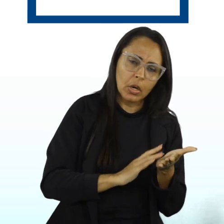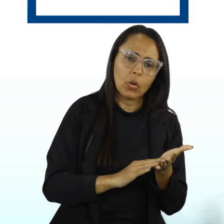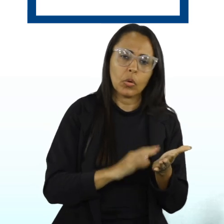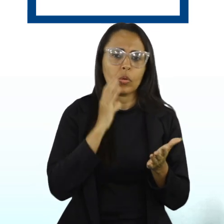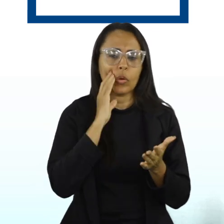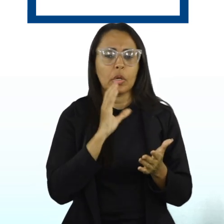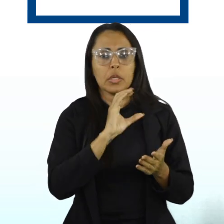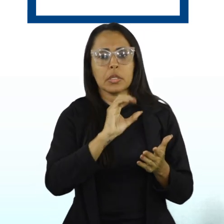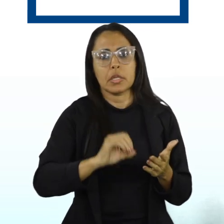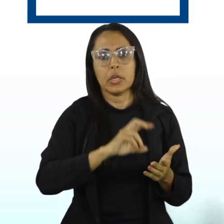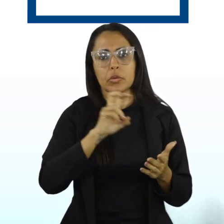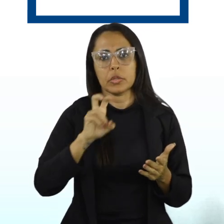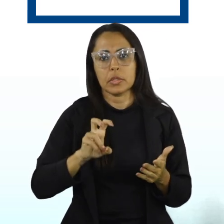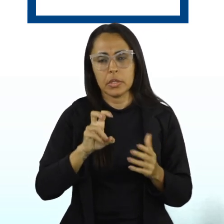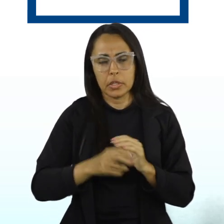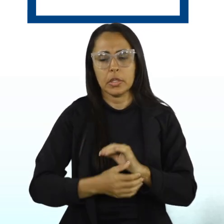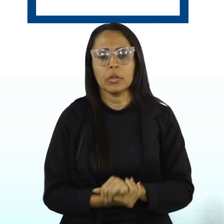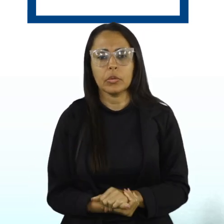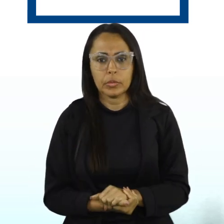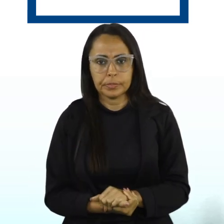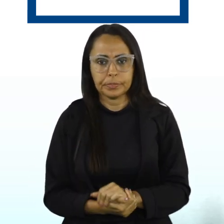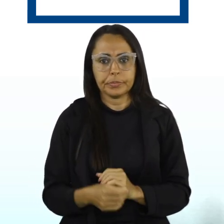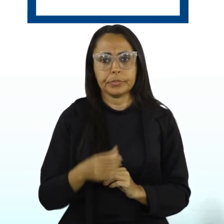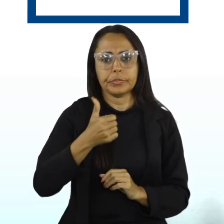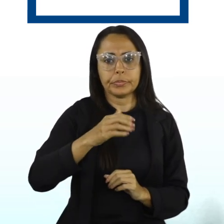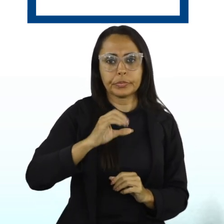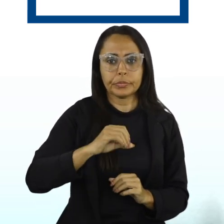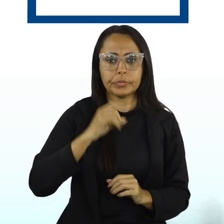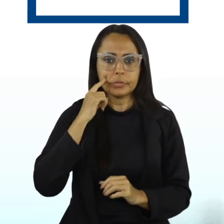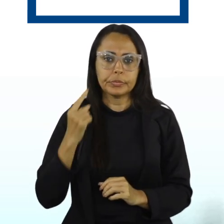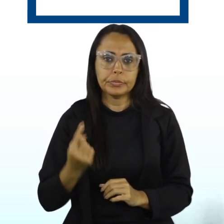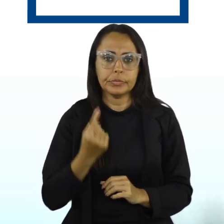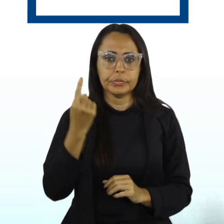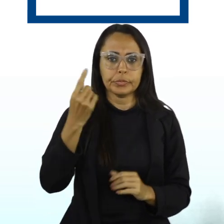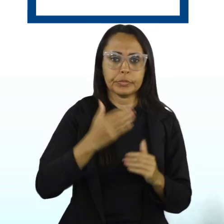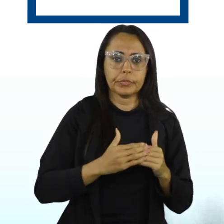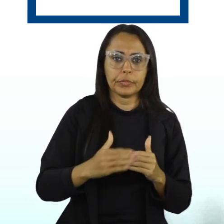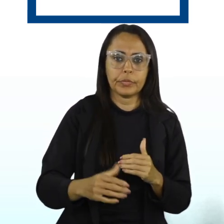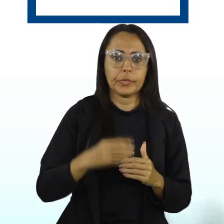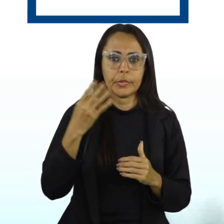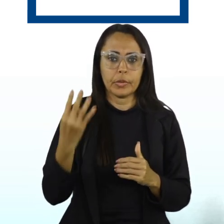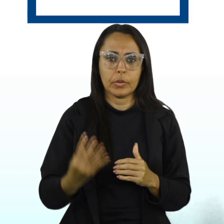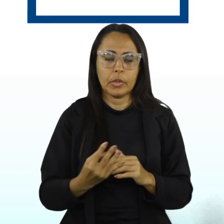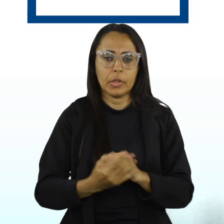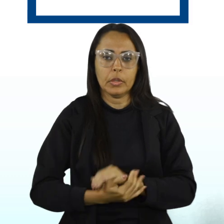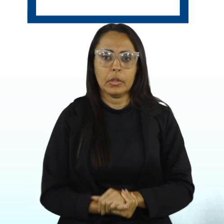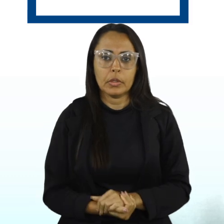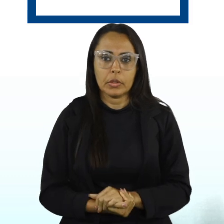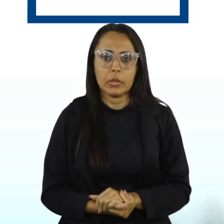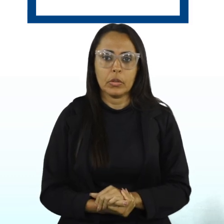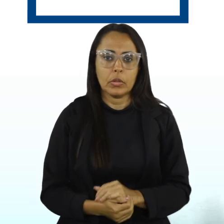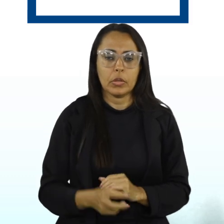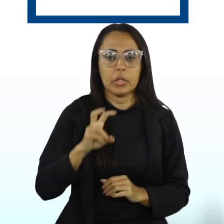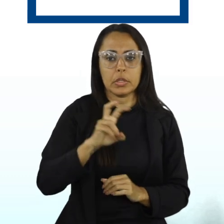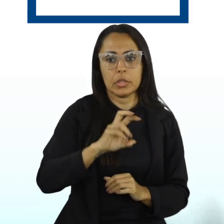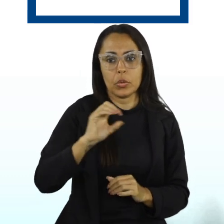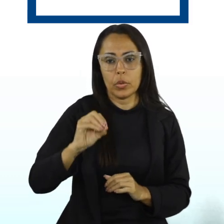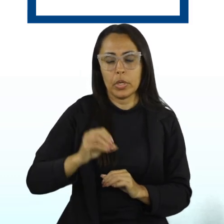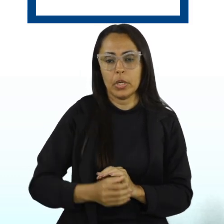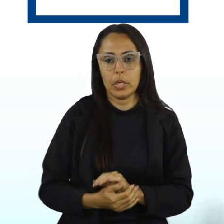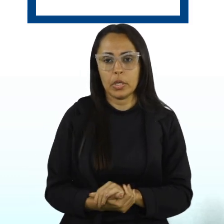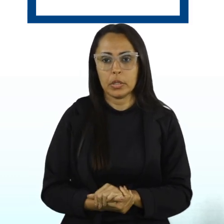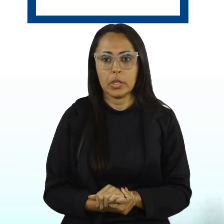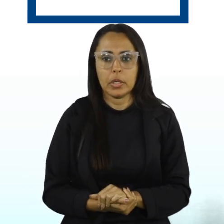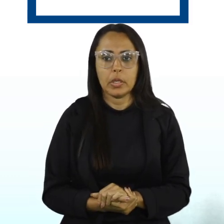massa 0,5, coloca a aceleração da gravidade 10, a altura inicial 4, coloca a constante elástica 50,